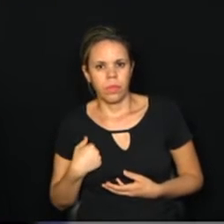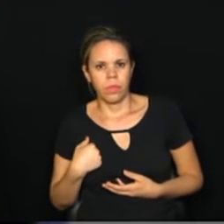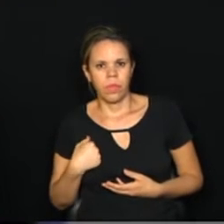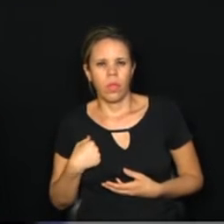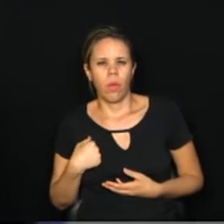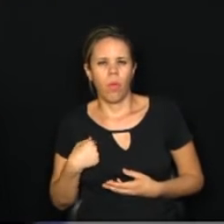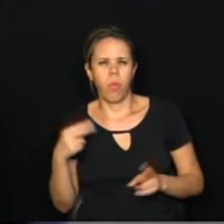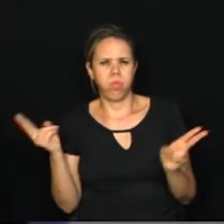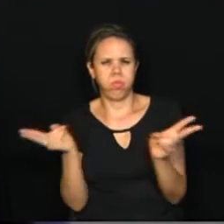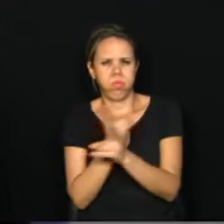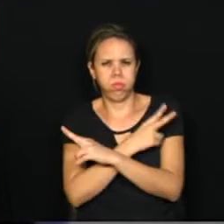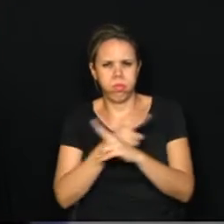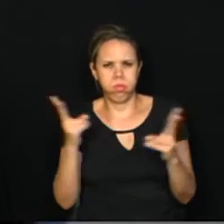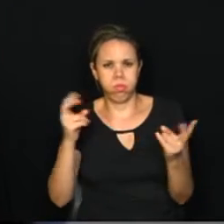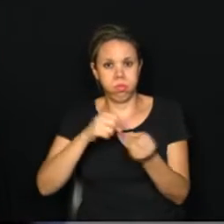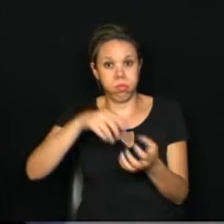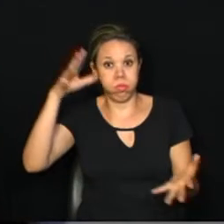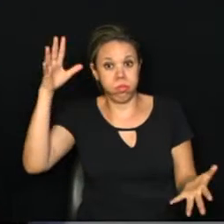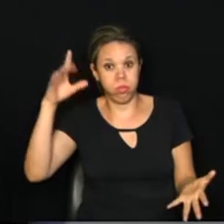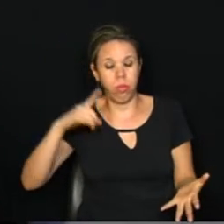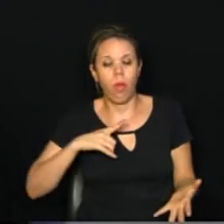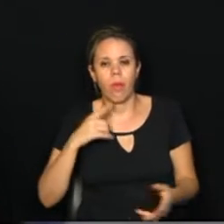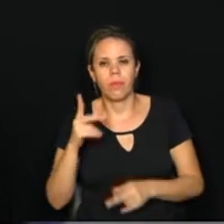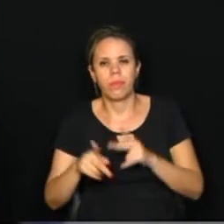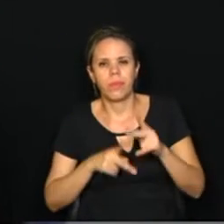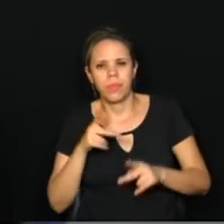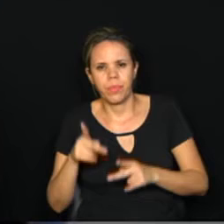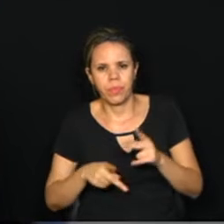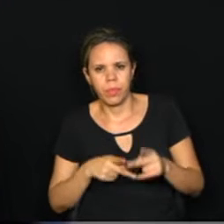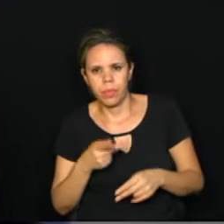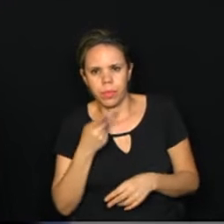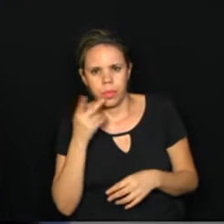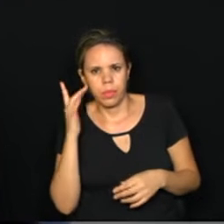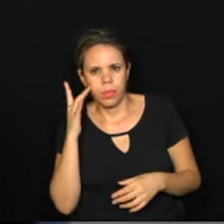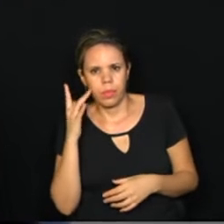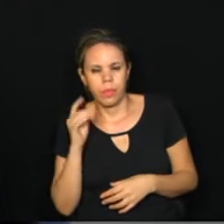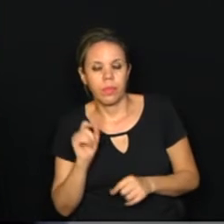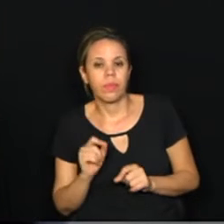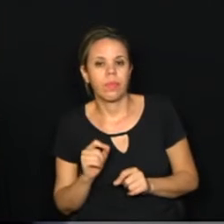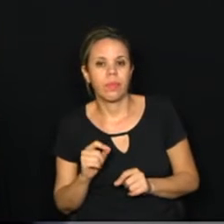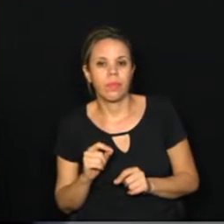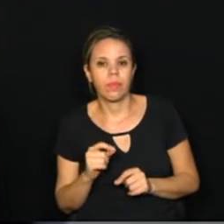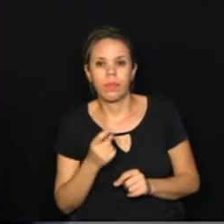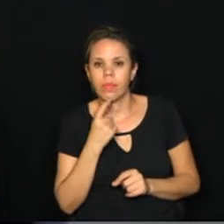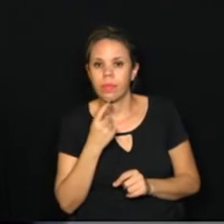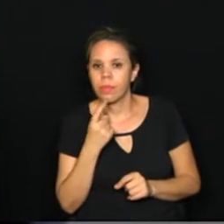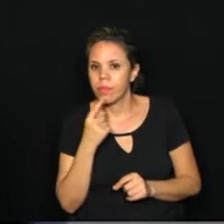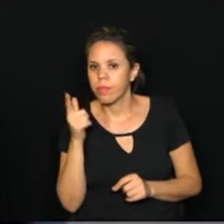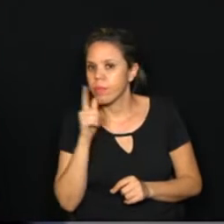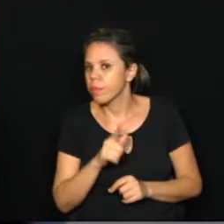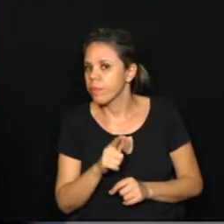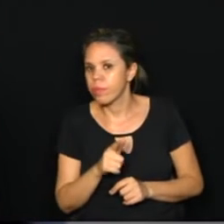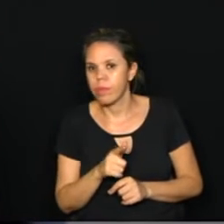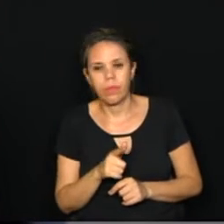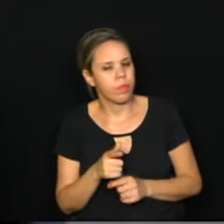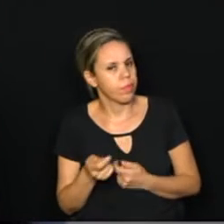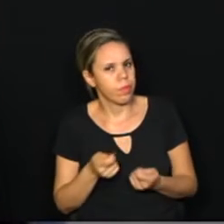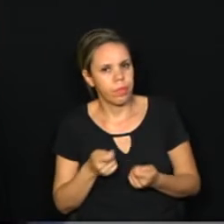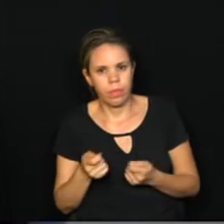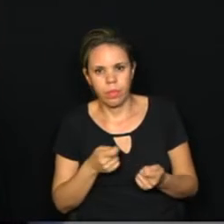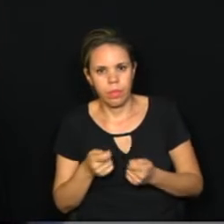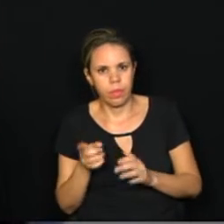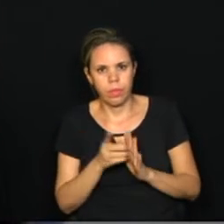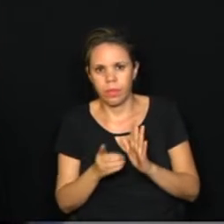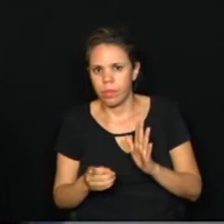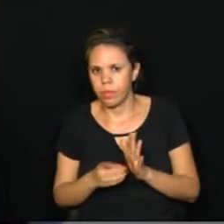ou microexplosão, como alguns denominaram. Campinas não conseguiu estabelecer o decreto